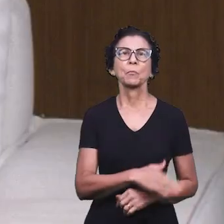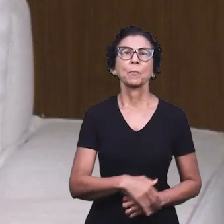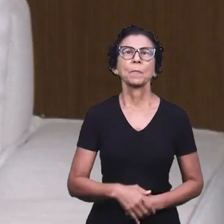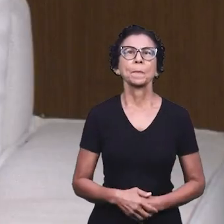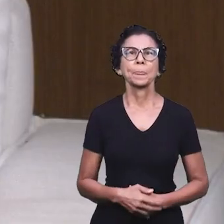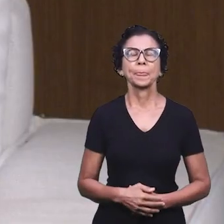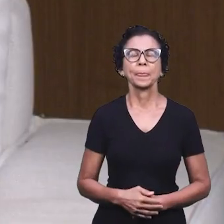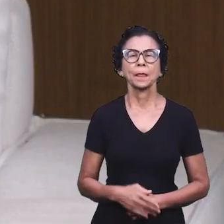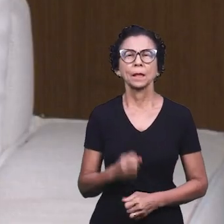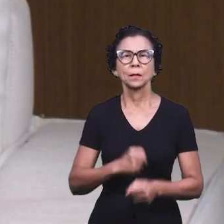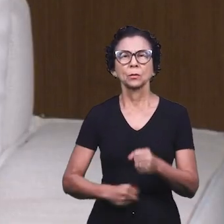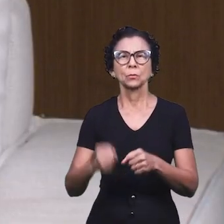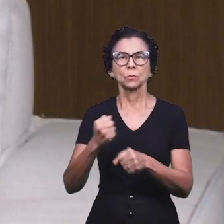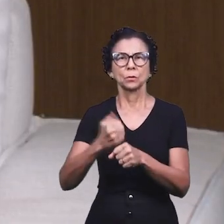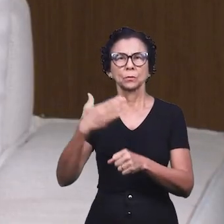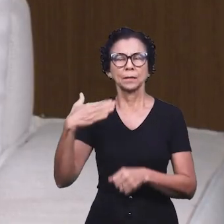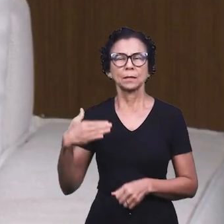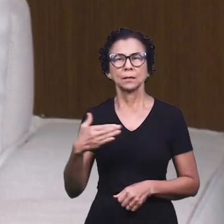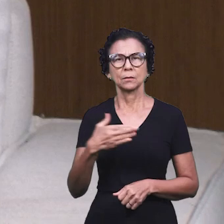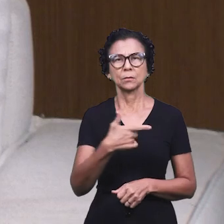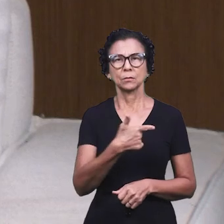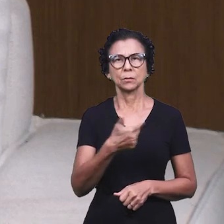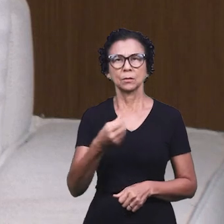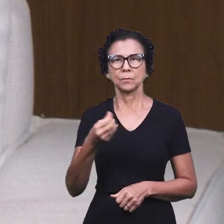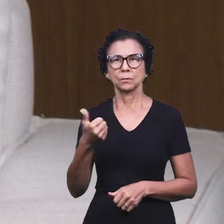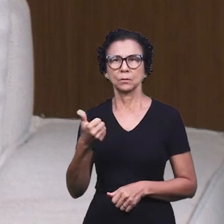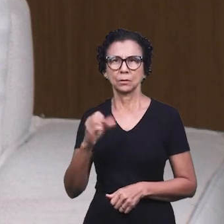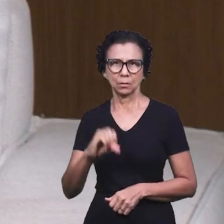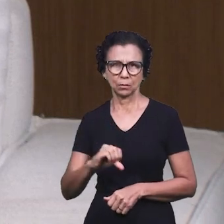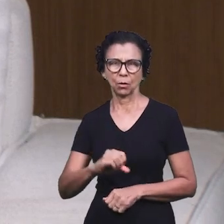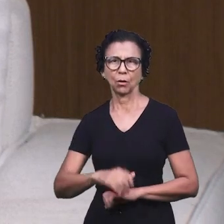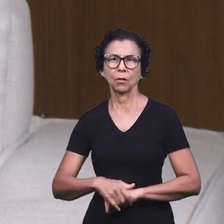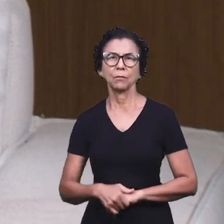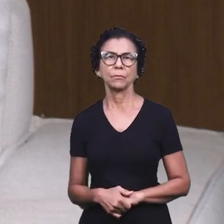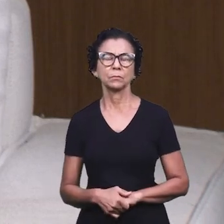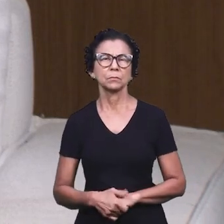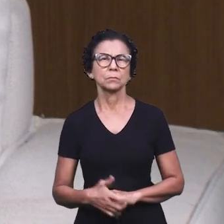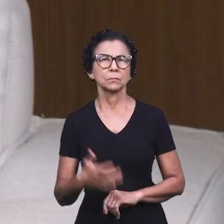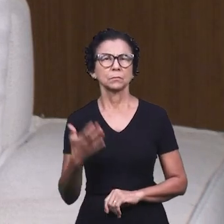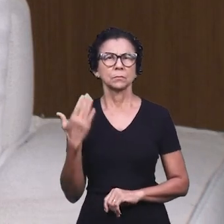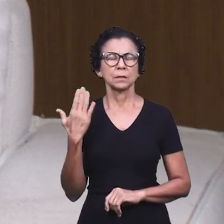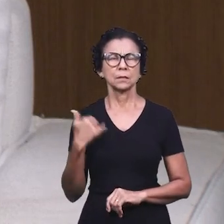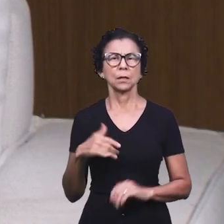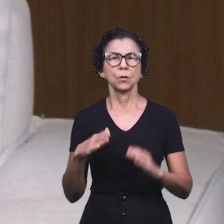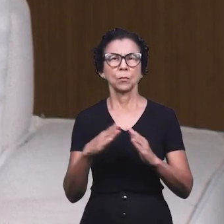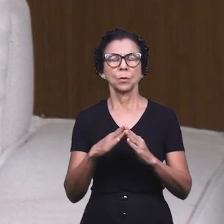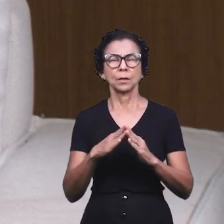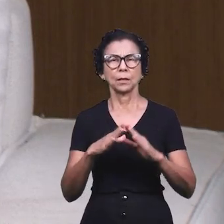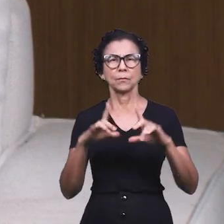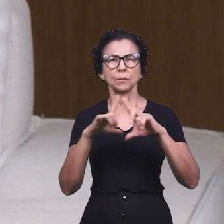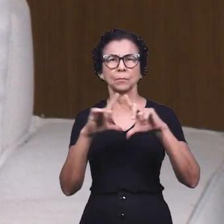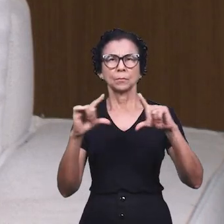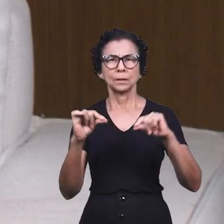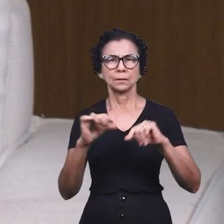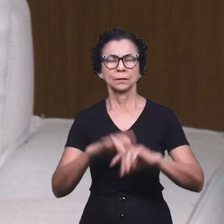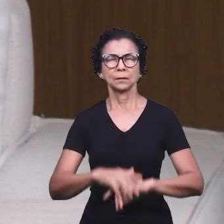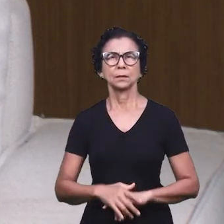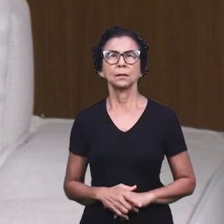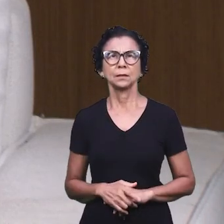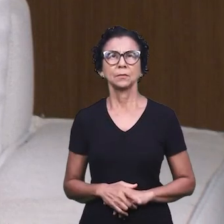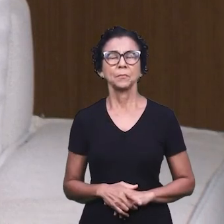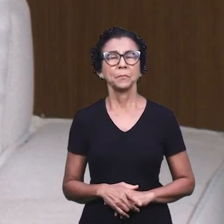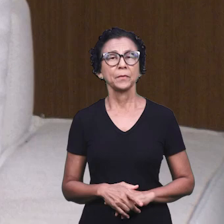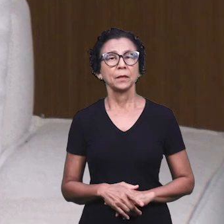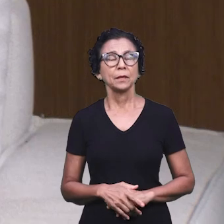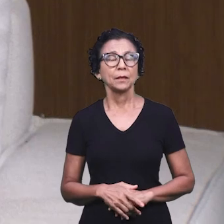ouvindo. Então, eu comecei em 2019, logo depois que eu cheguei aqui em Vitória, que eu vim de Brasília para cá, e